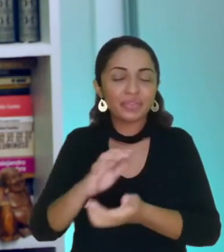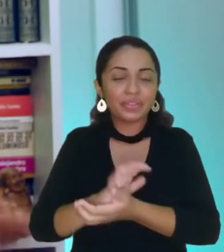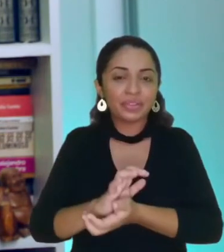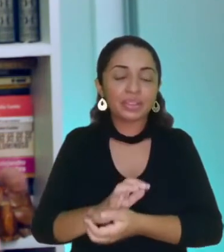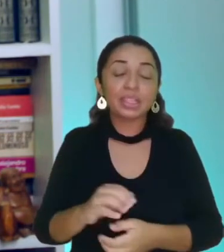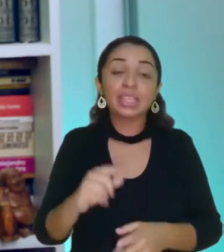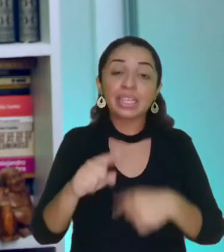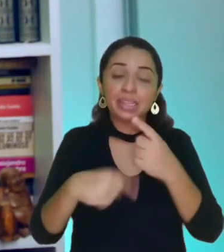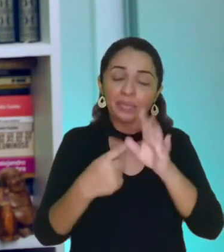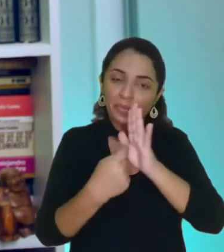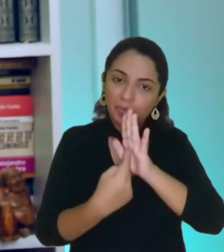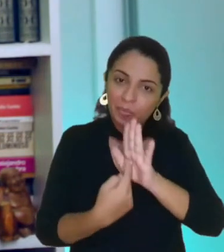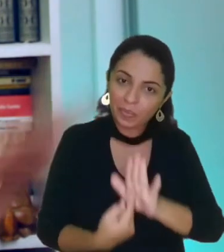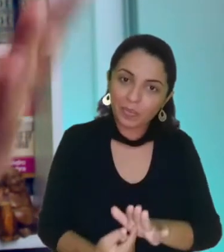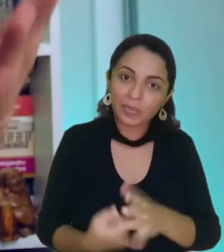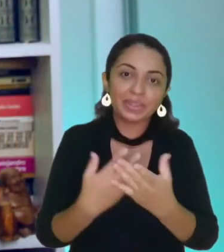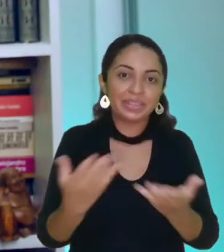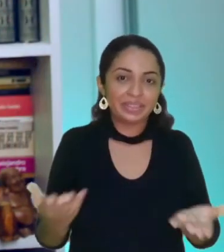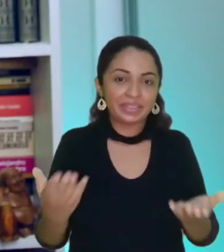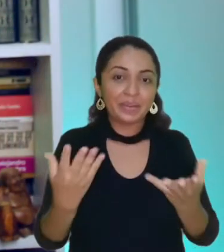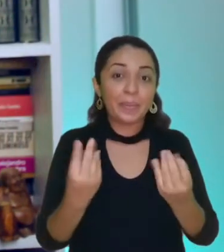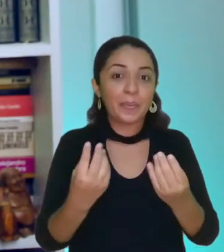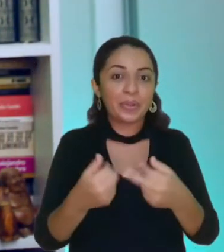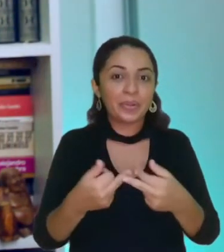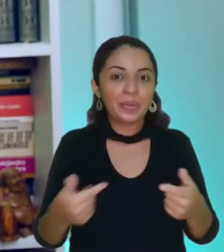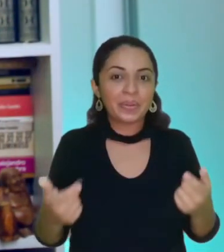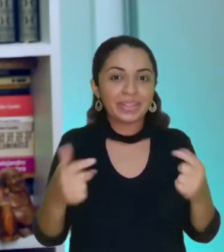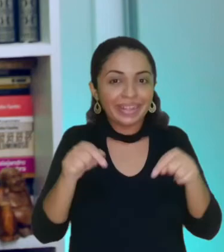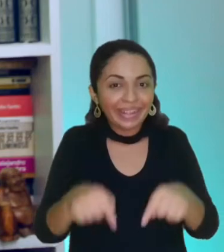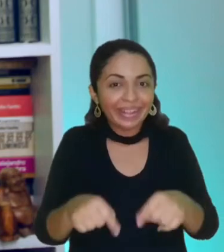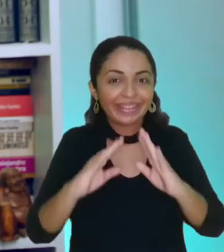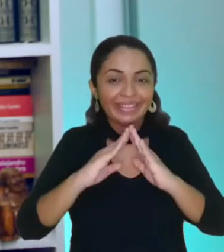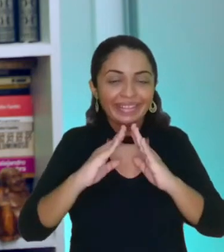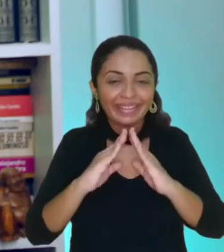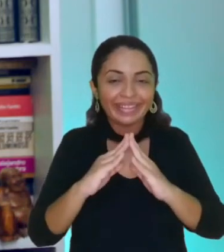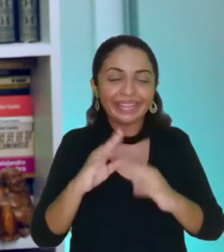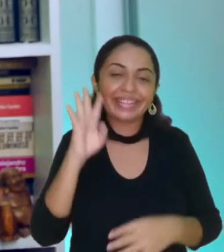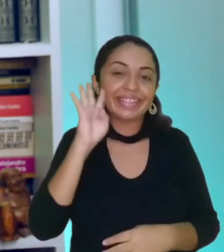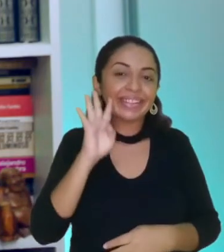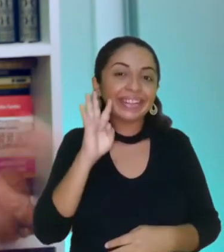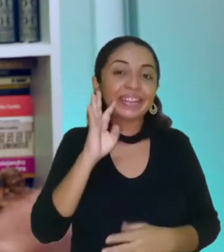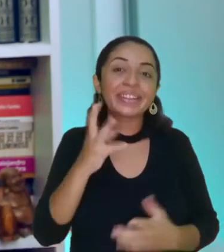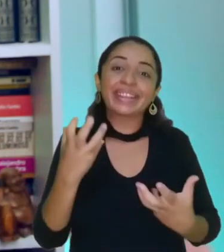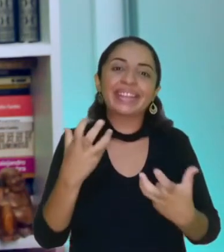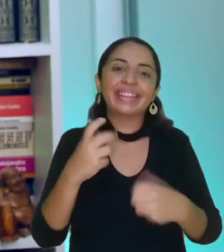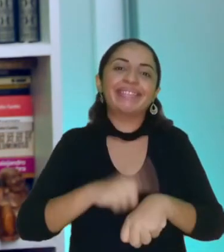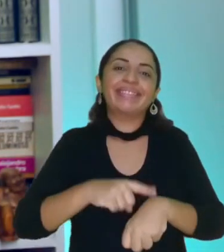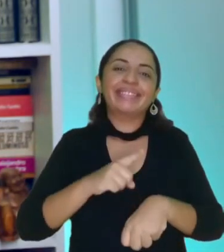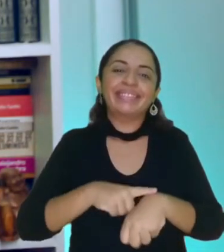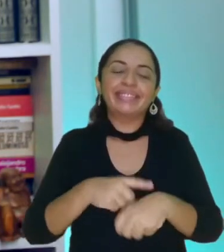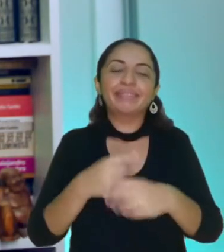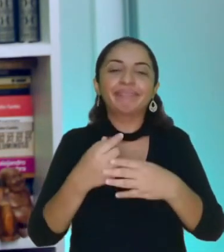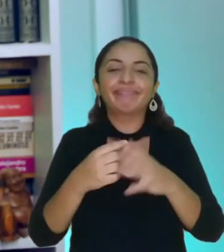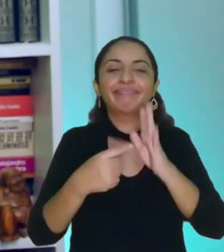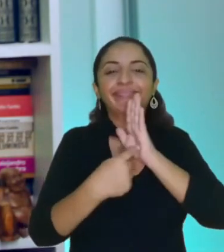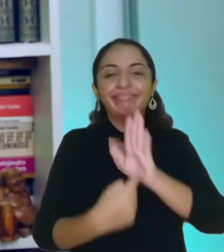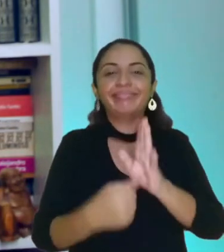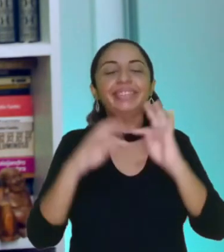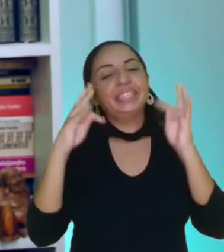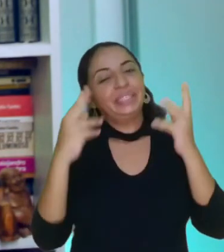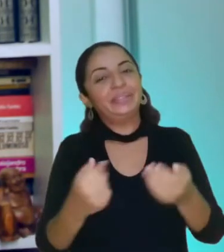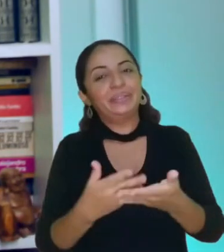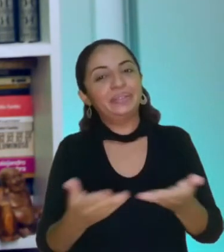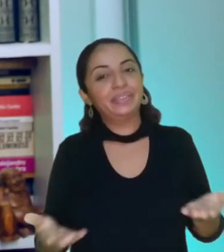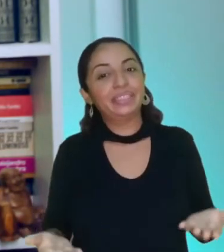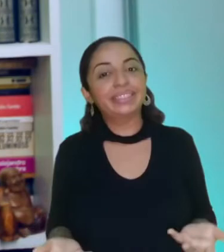Fronteira. Depois eu vou mostrar aqui pra vocês. Eu tenho muita coisa aqui em casa. Muito legal. Eu queria ter mais tempo pra poder compartilhar aqui